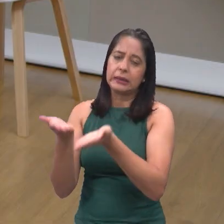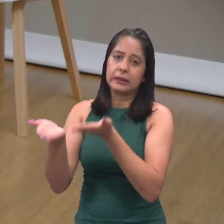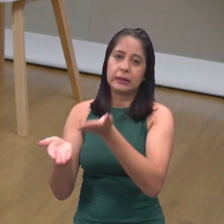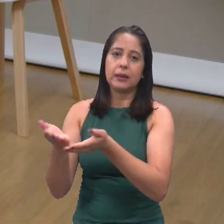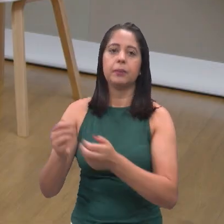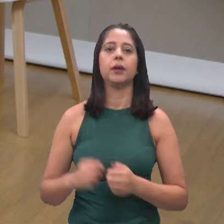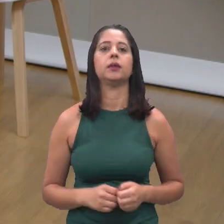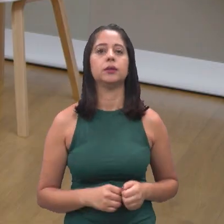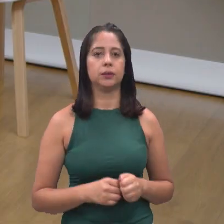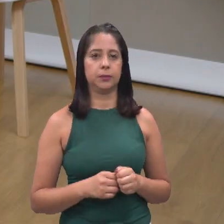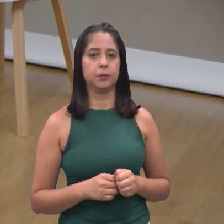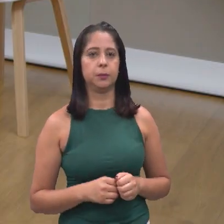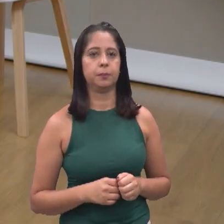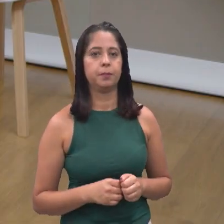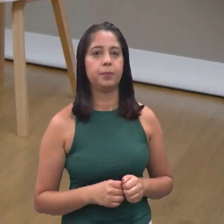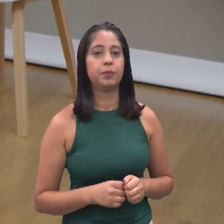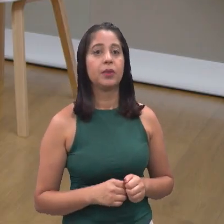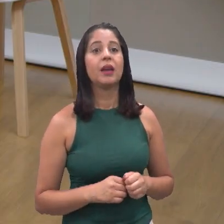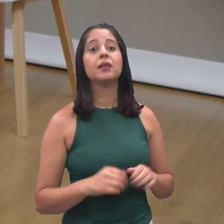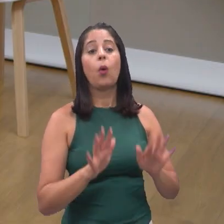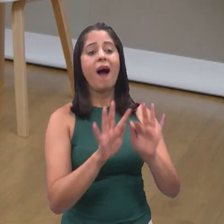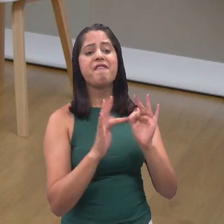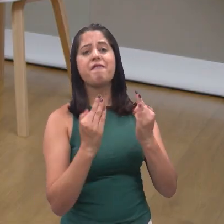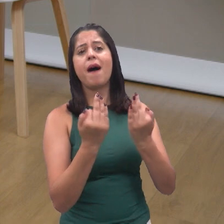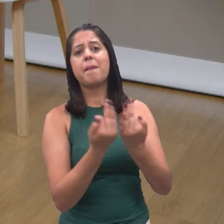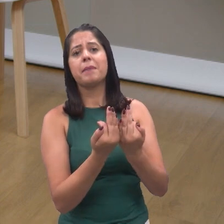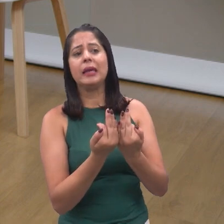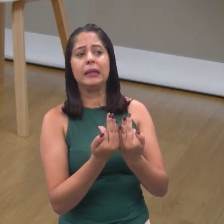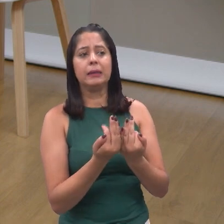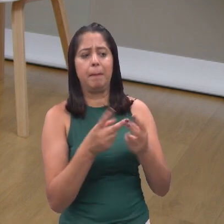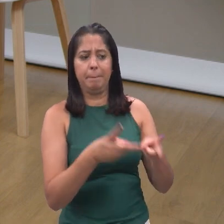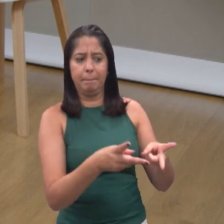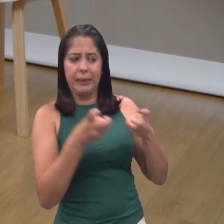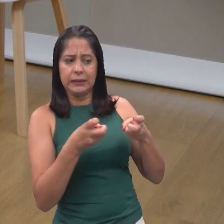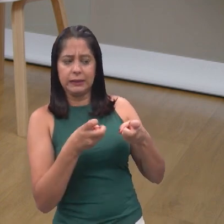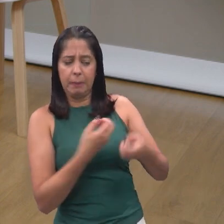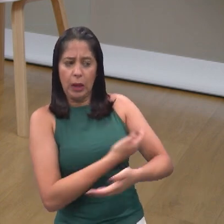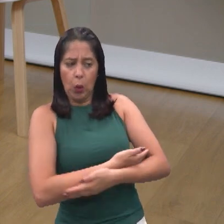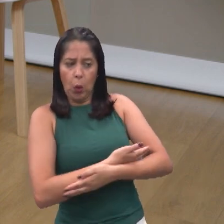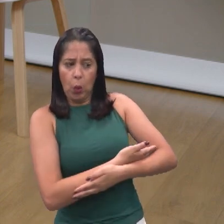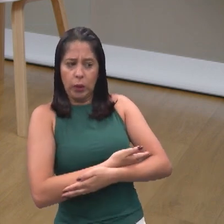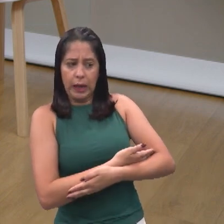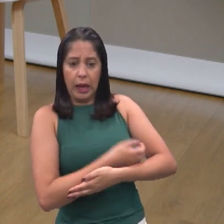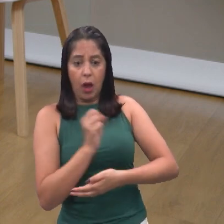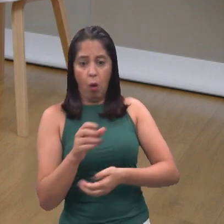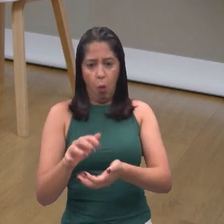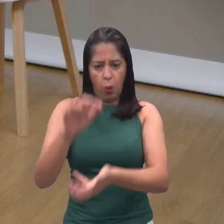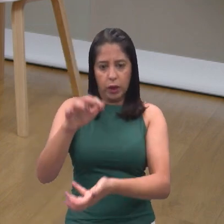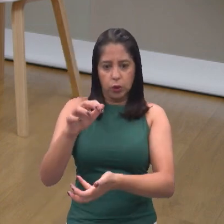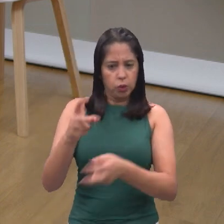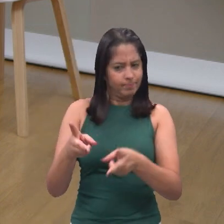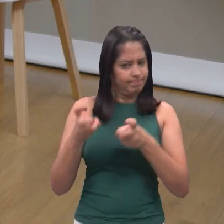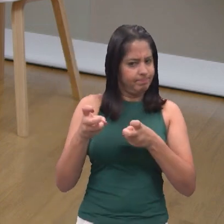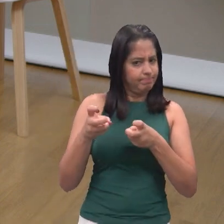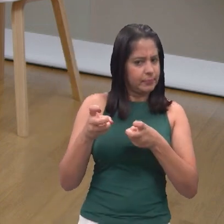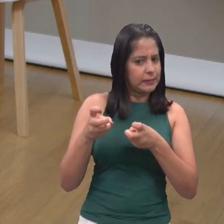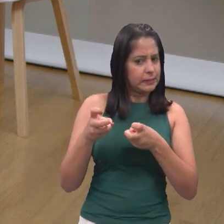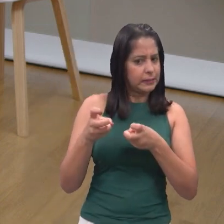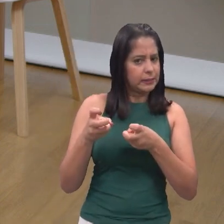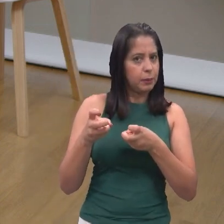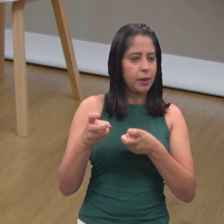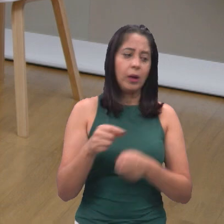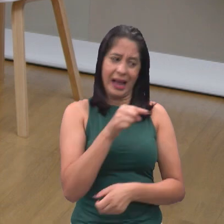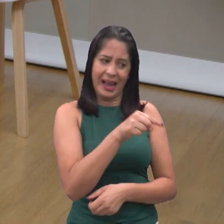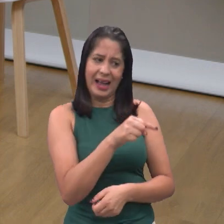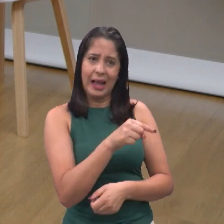cuidados para o restante ali da família? Porque percebeu um bebezinho ou um idoso acaba cometendo mais os bebês, né?